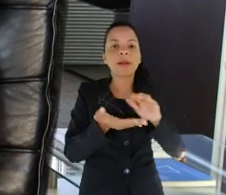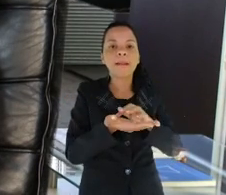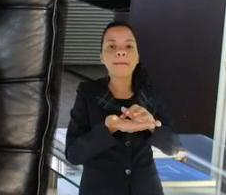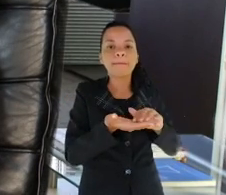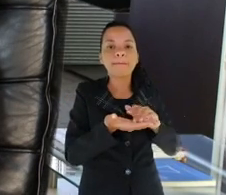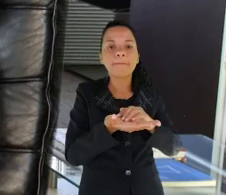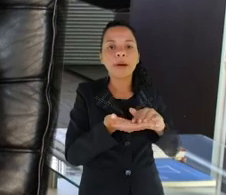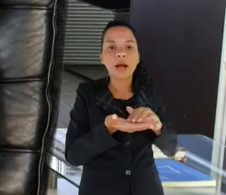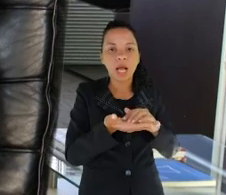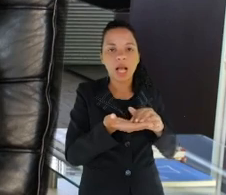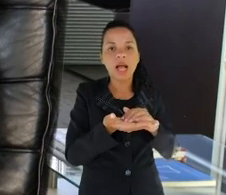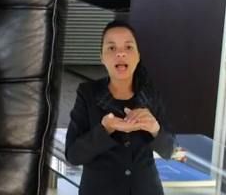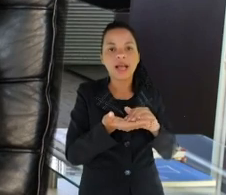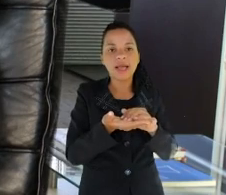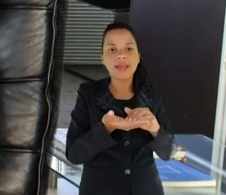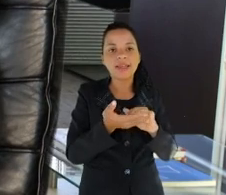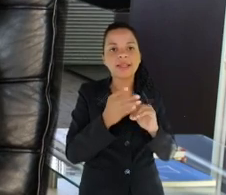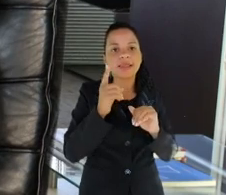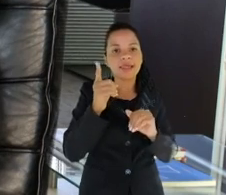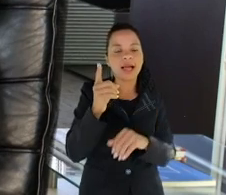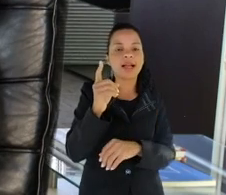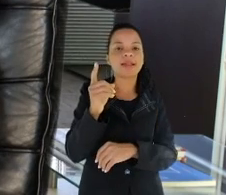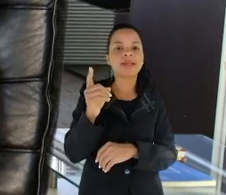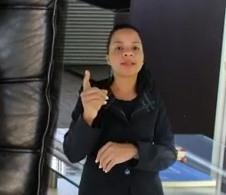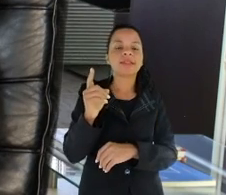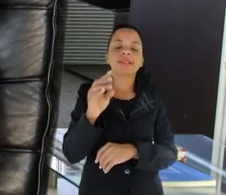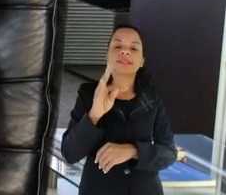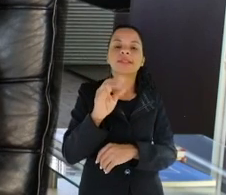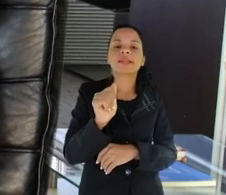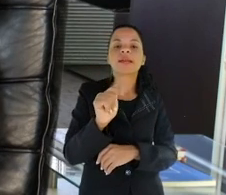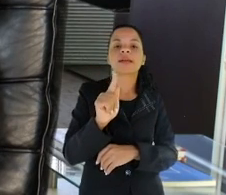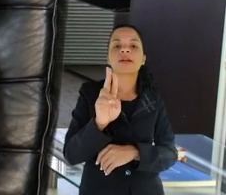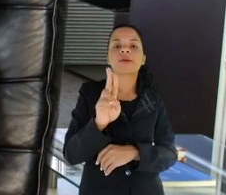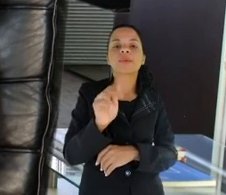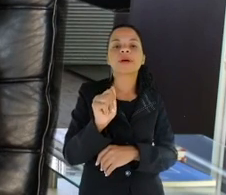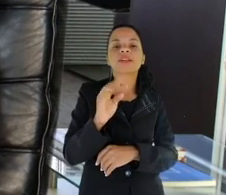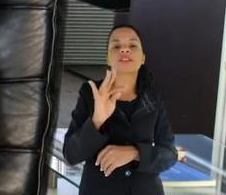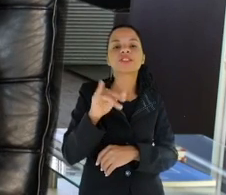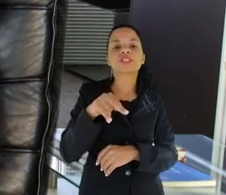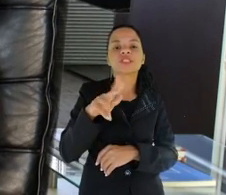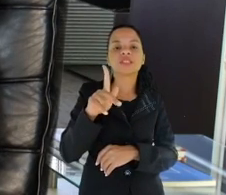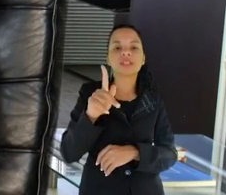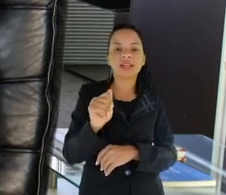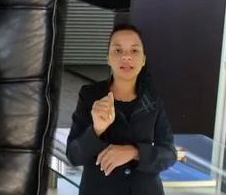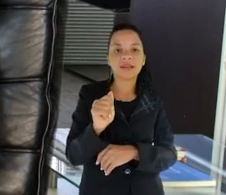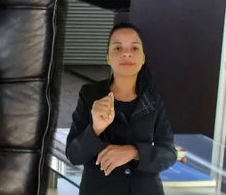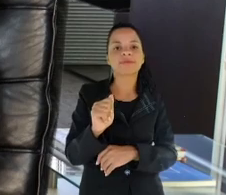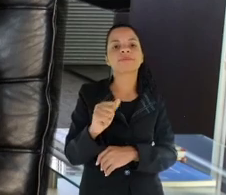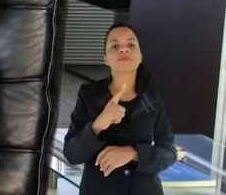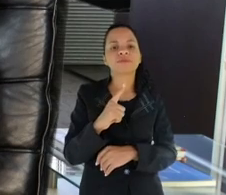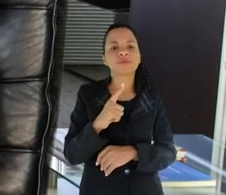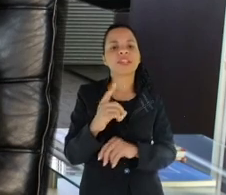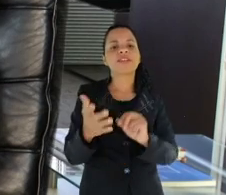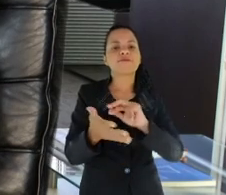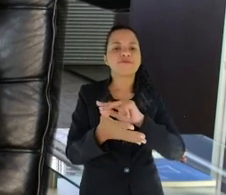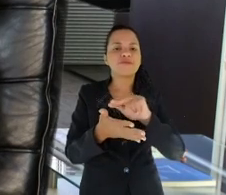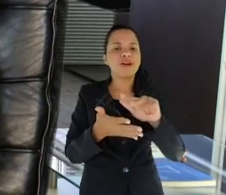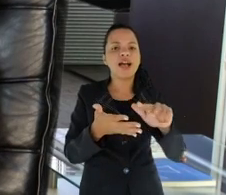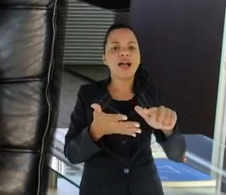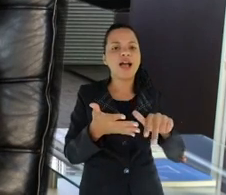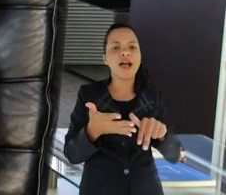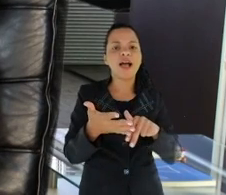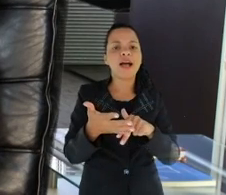Noil, Taguatinga, Distrito Federal. Então, são vários formatos que praticamos